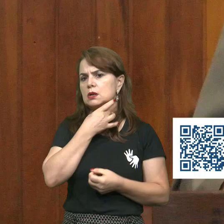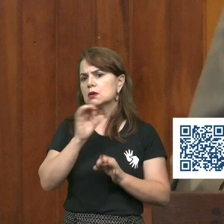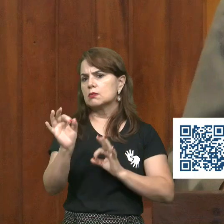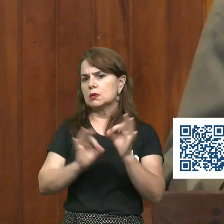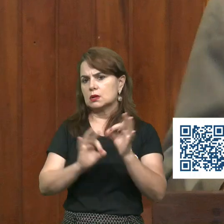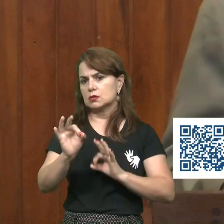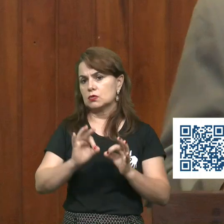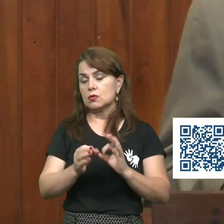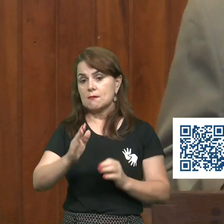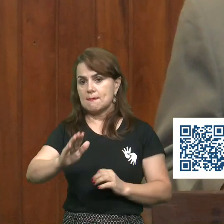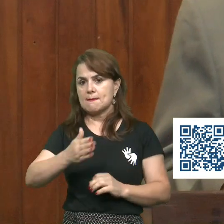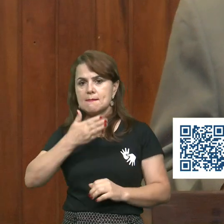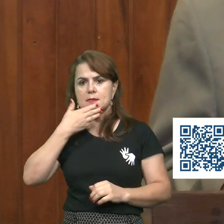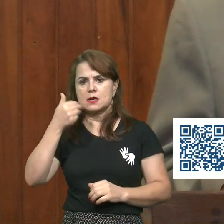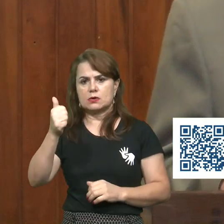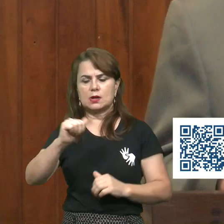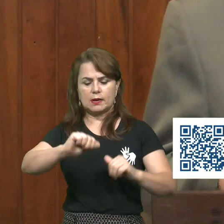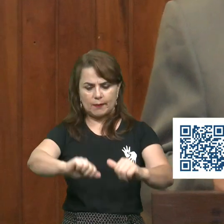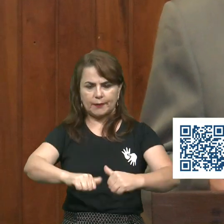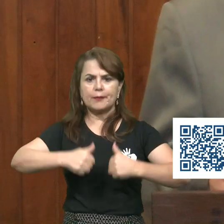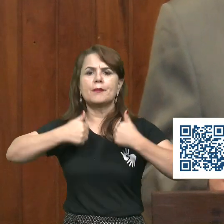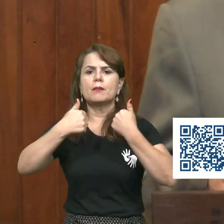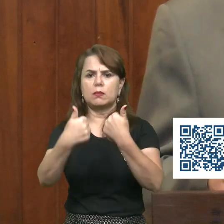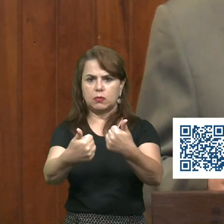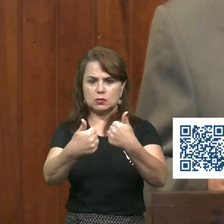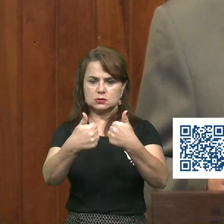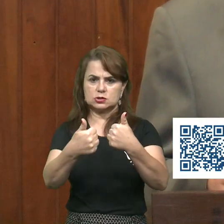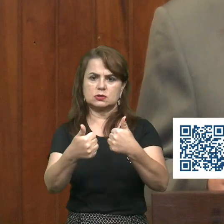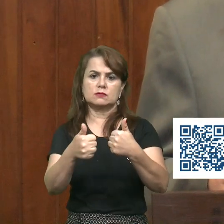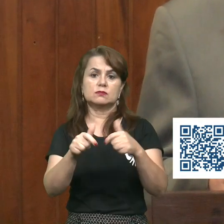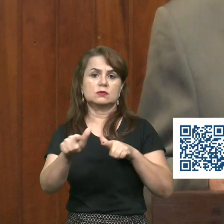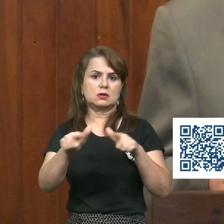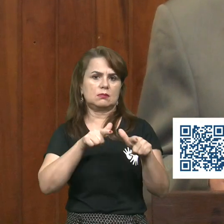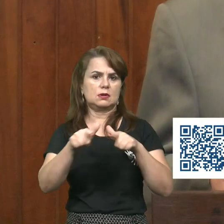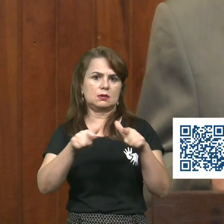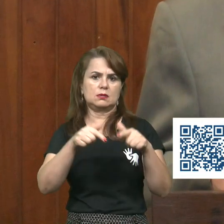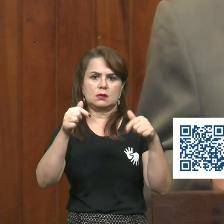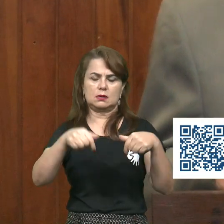saldo positivo em empregabilidade até o final do ano.